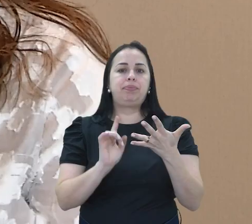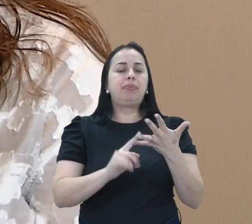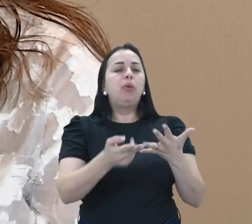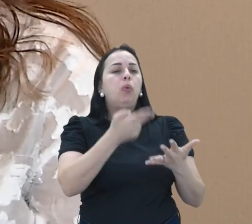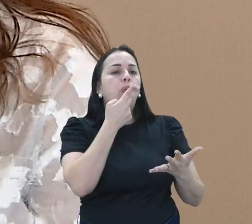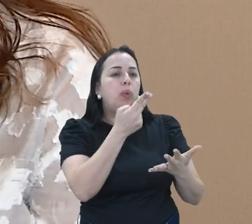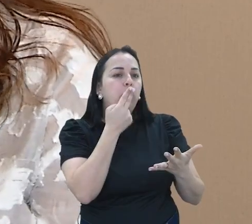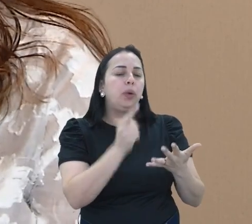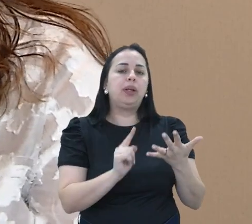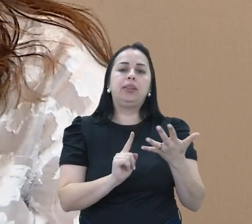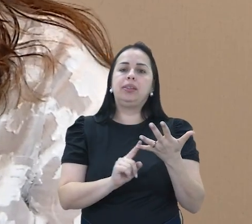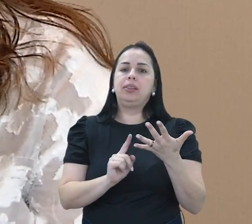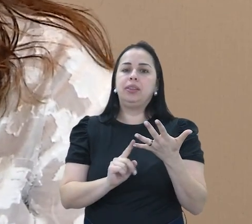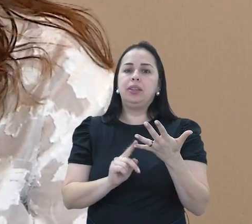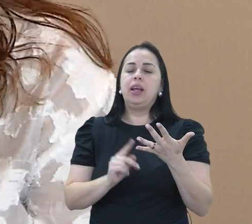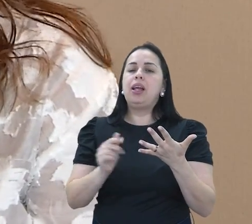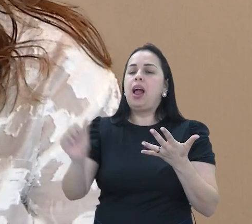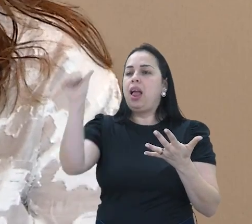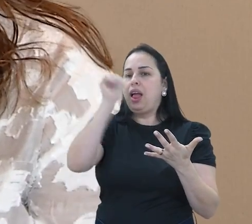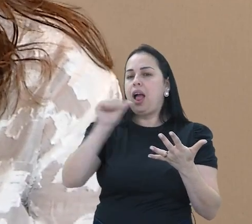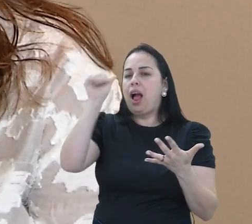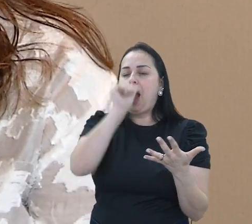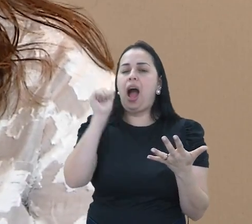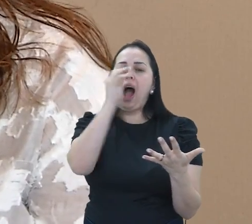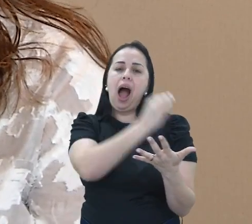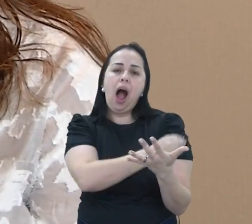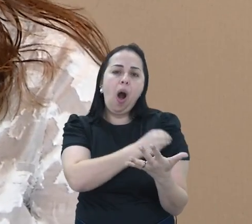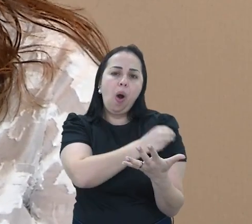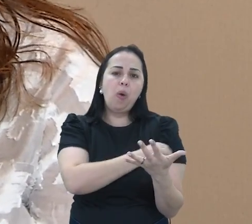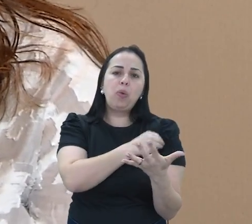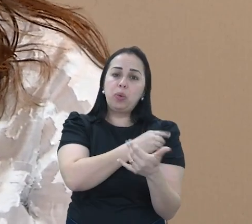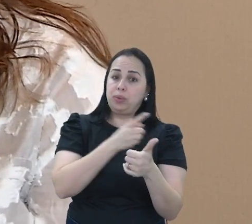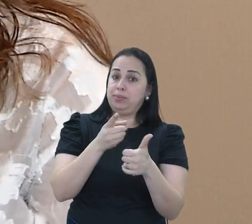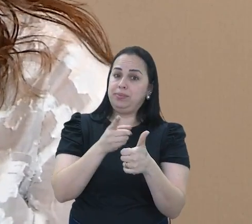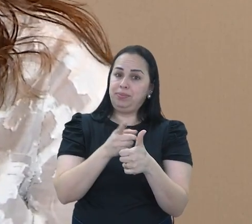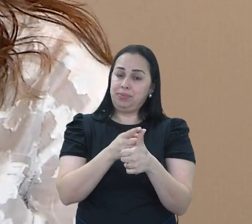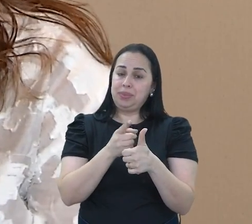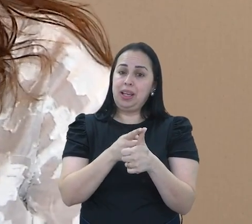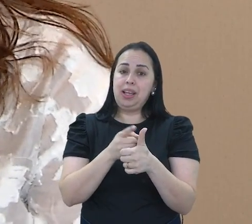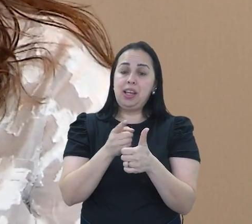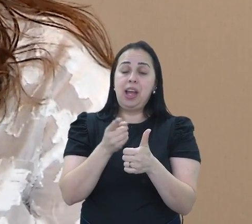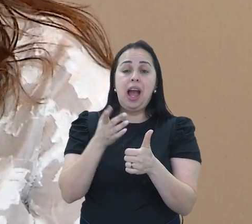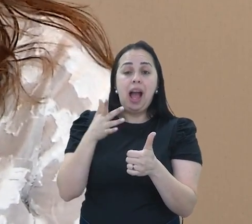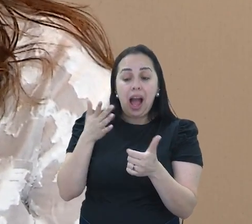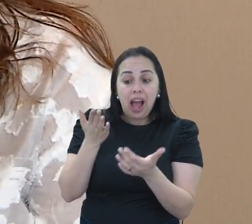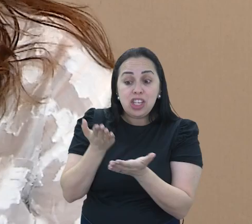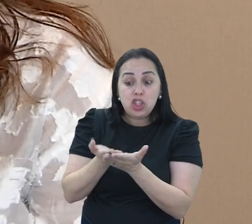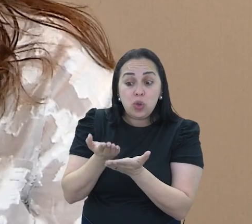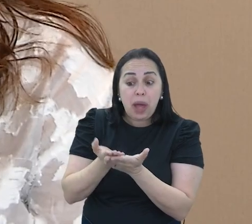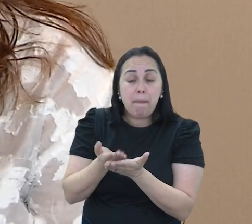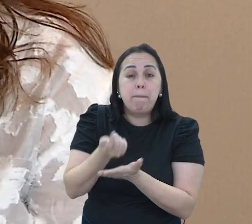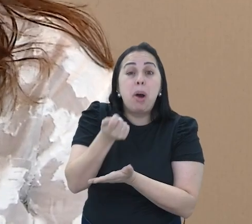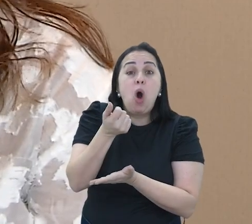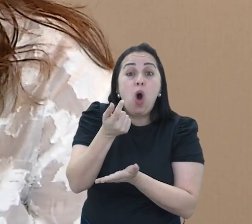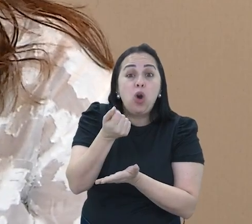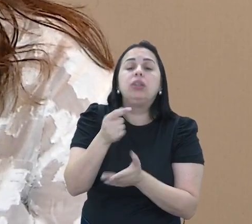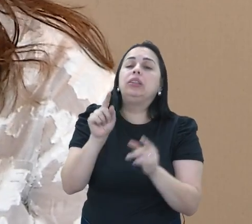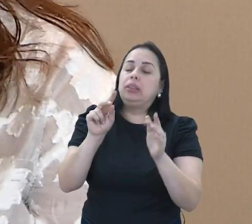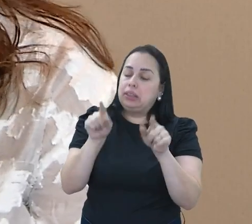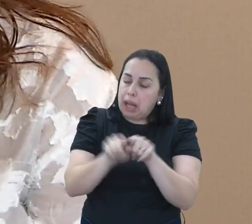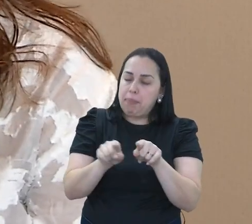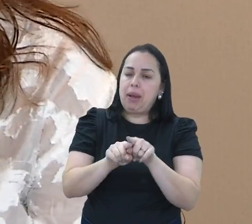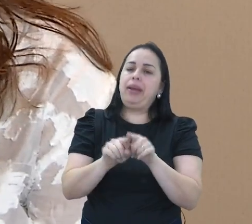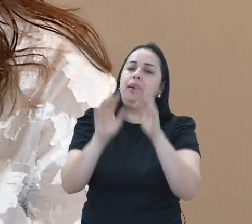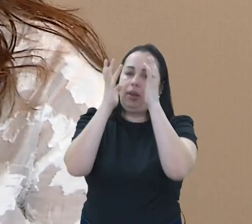si, tabagismo, consumo excessivo de bebidas alcoólicas, baixa escolaridade é um fator de